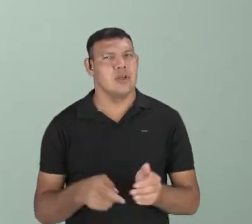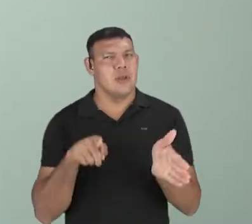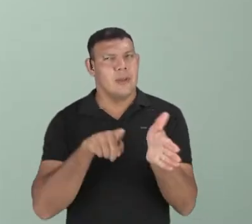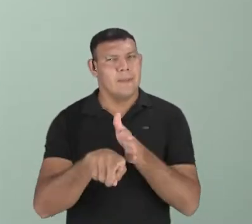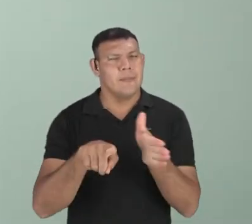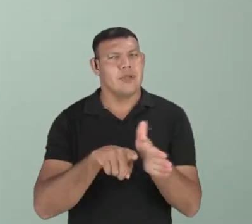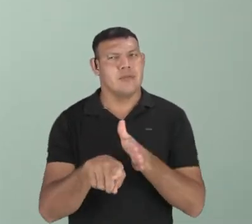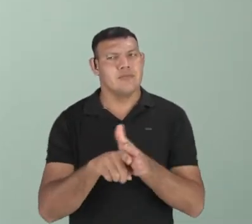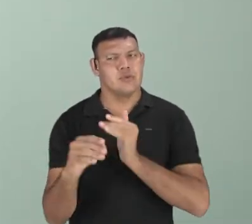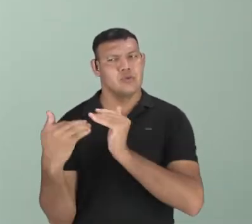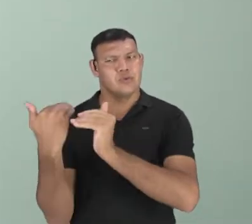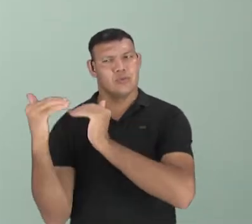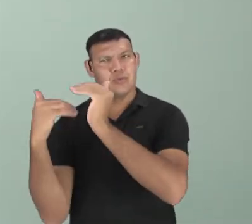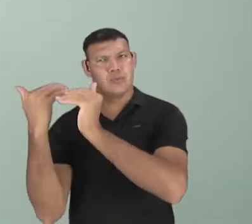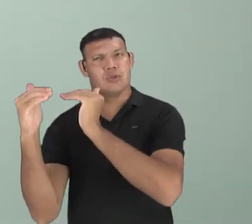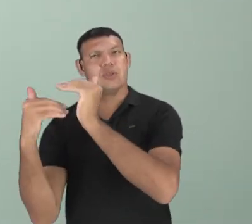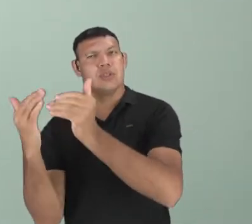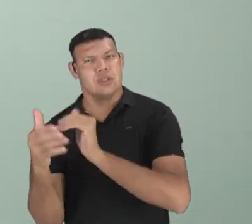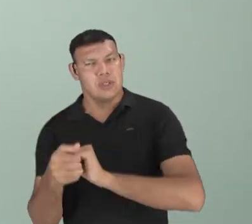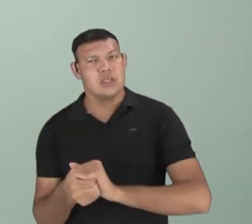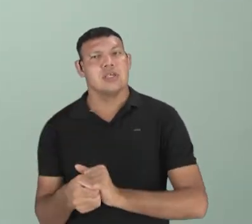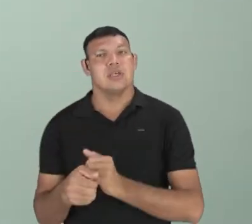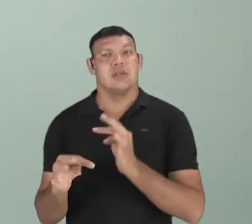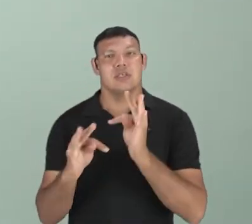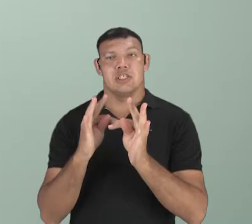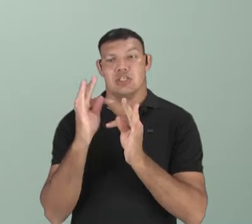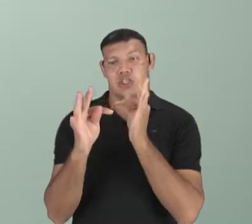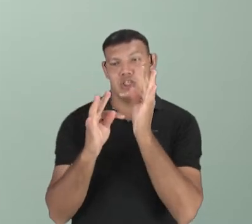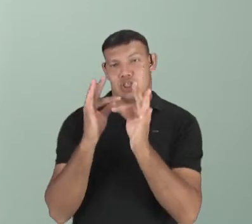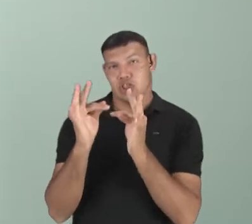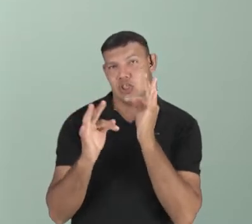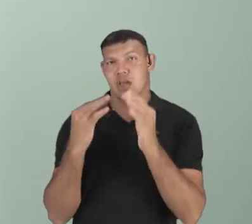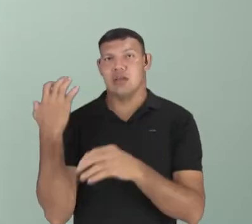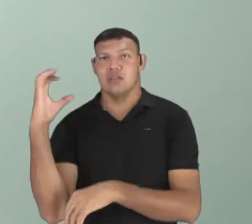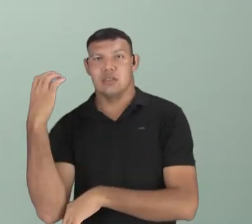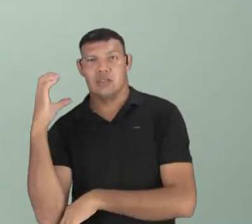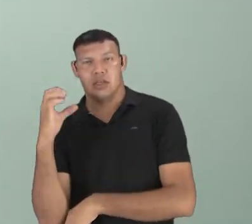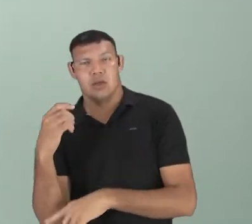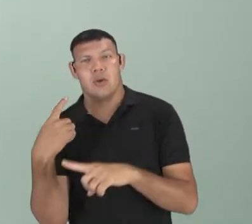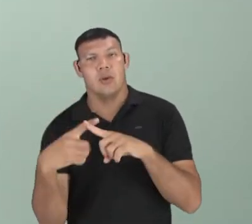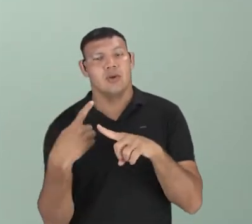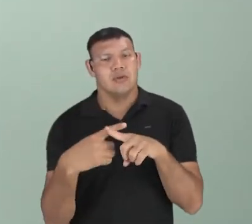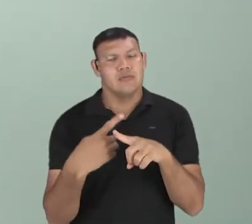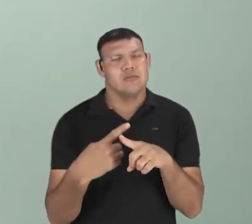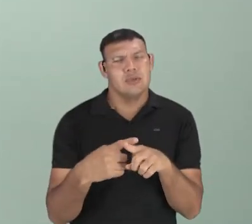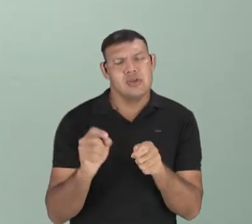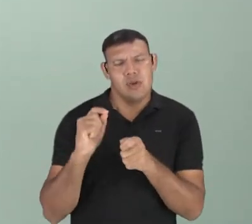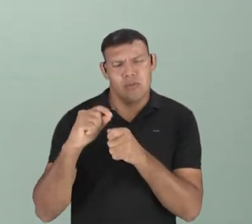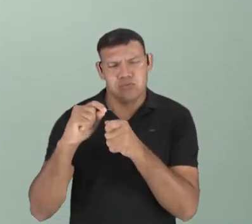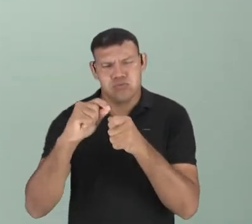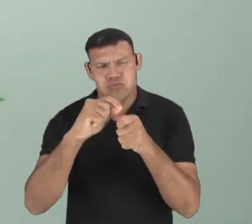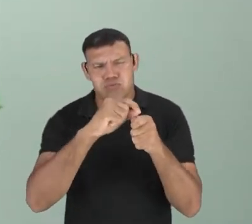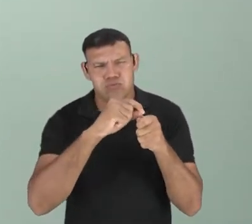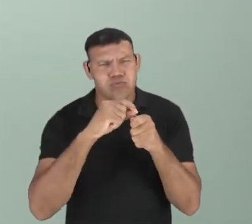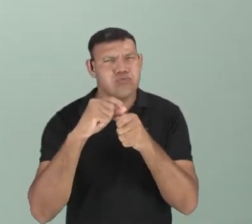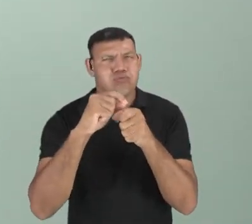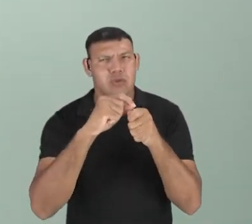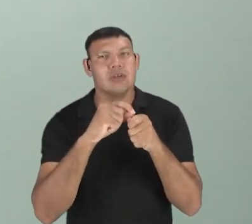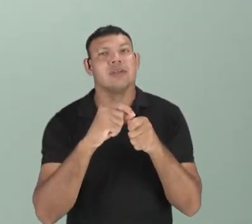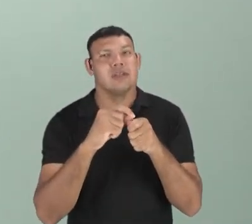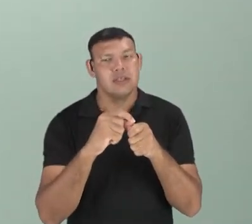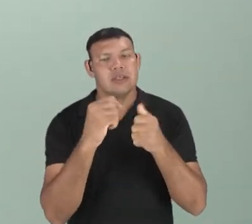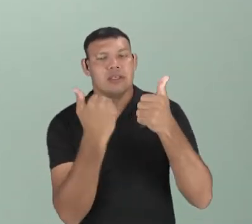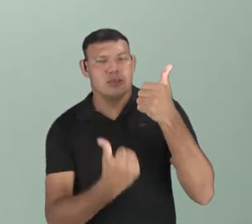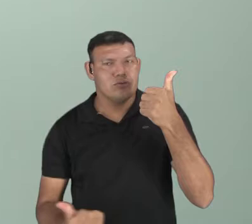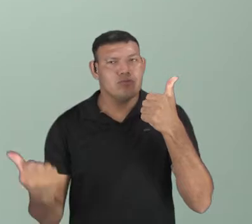e evolução científica no sentido de que a ciência é um saber em construção, é uma teoria que é sempre substituída por